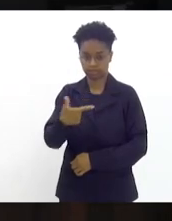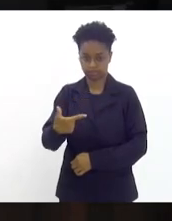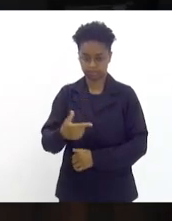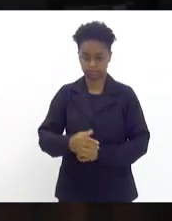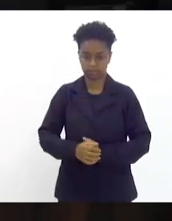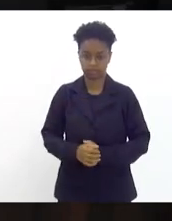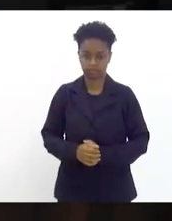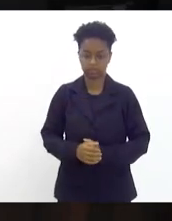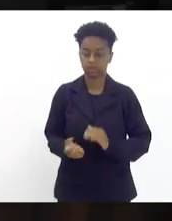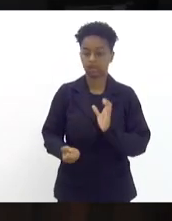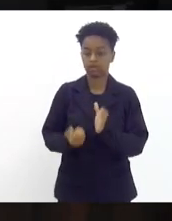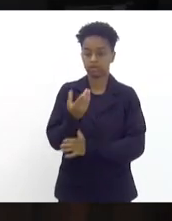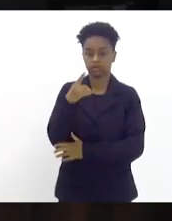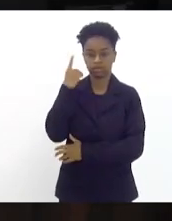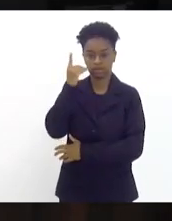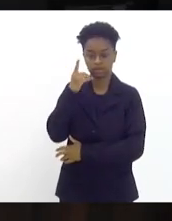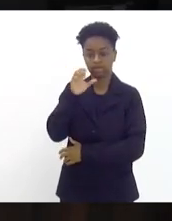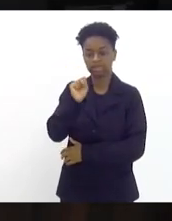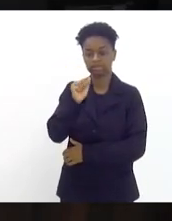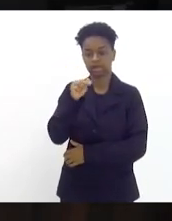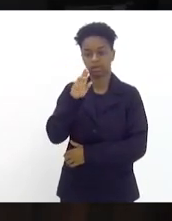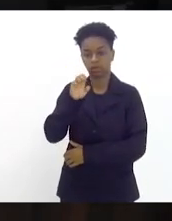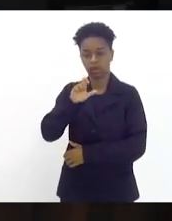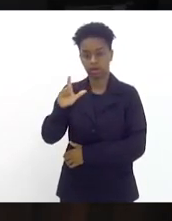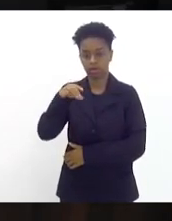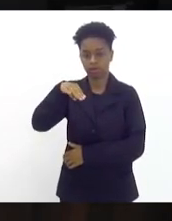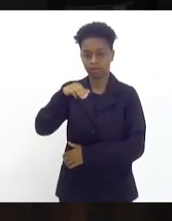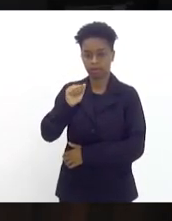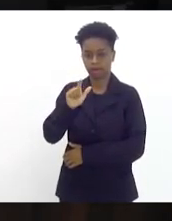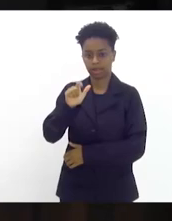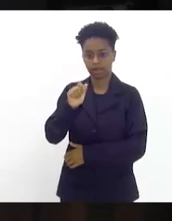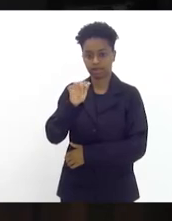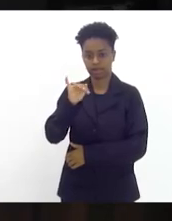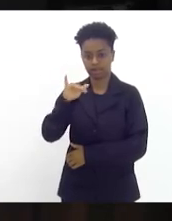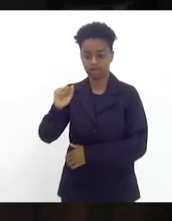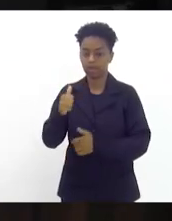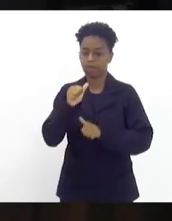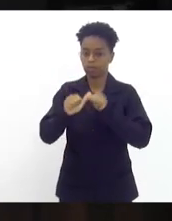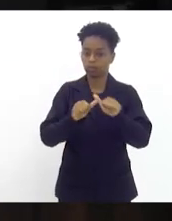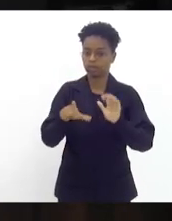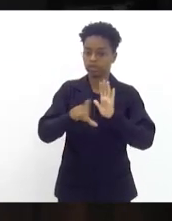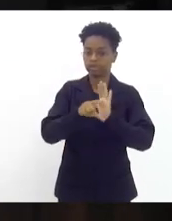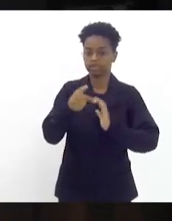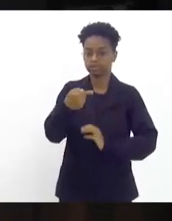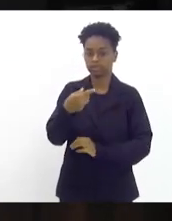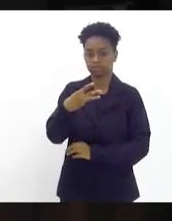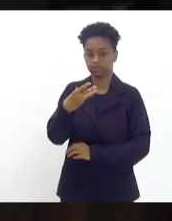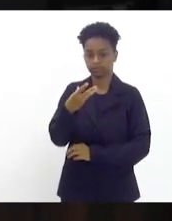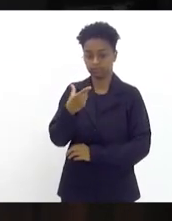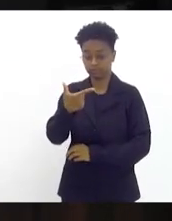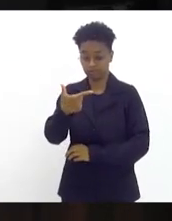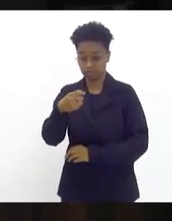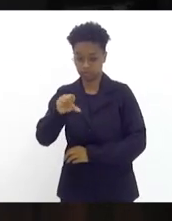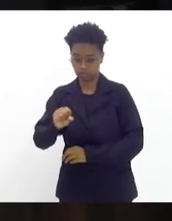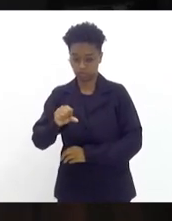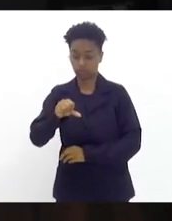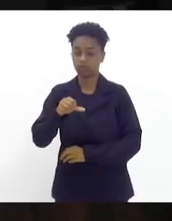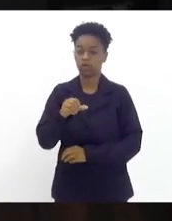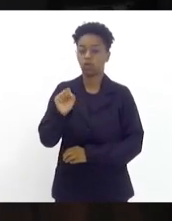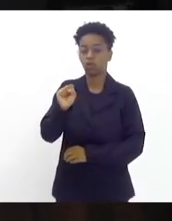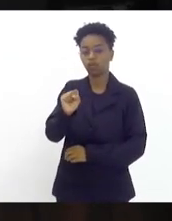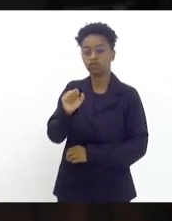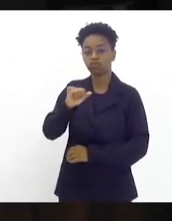de autoria do deputado Samuel Malafaia que altera a lei número 7.329 de 8 de julho de